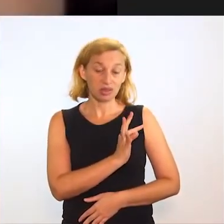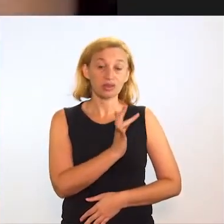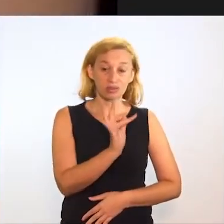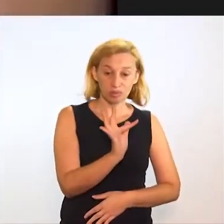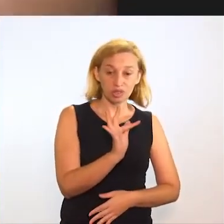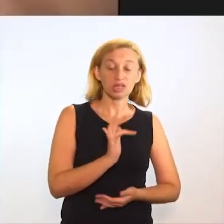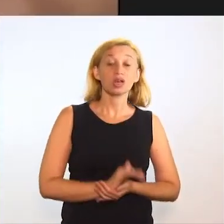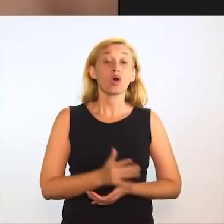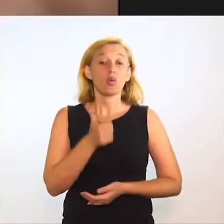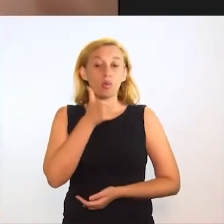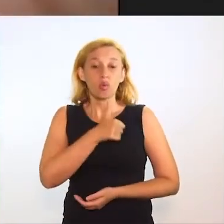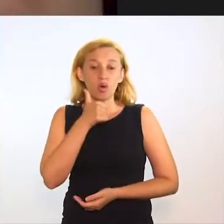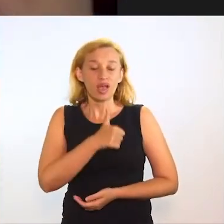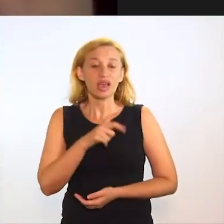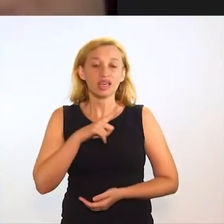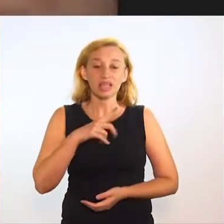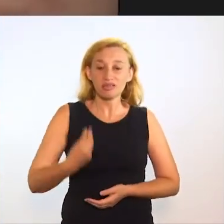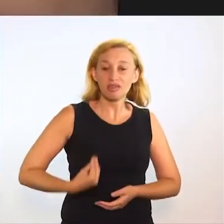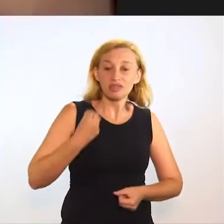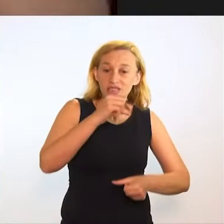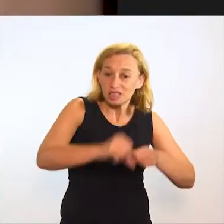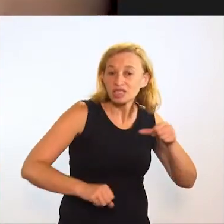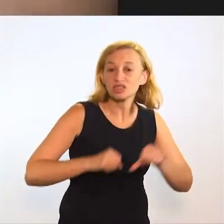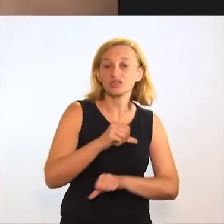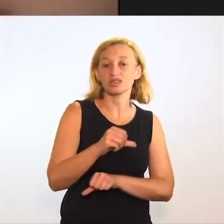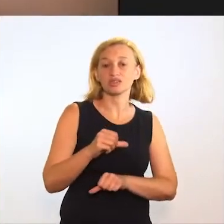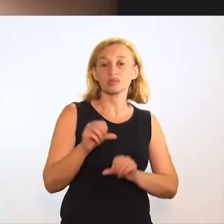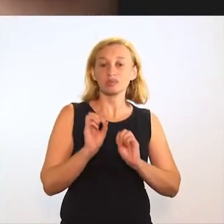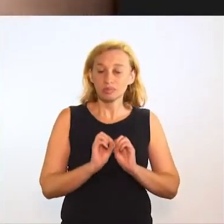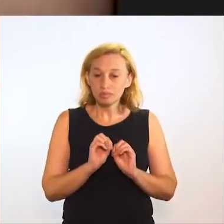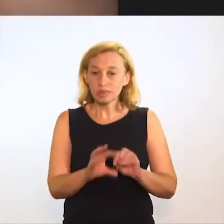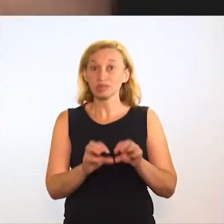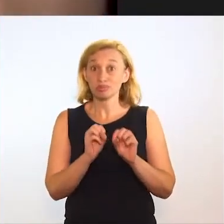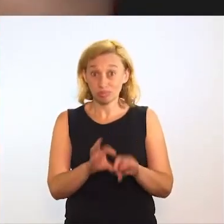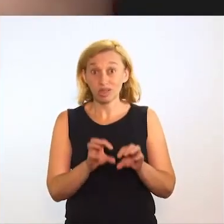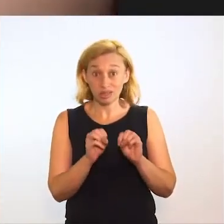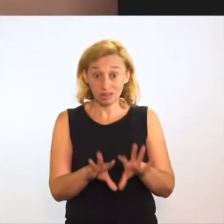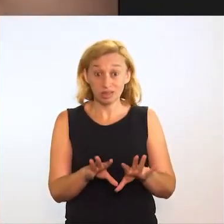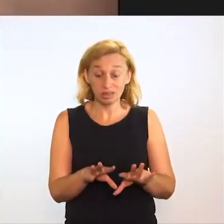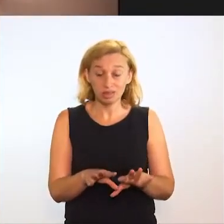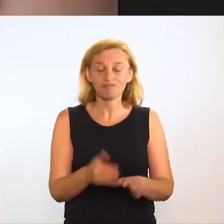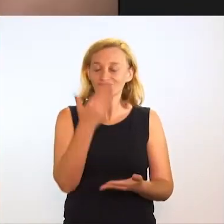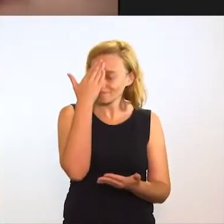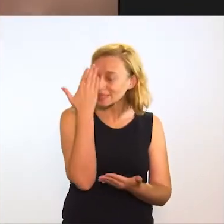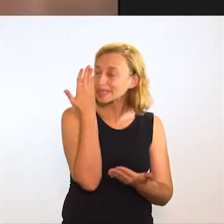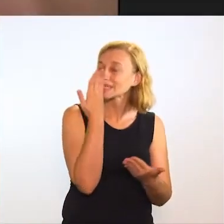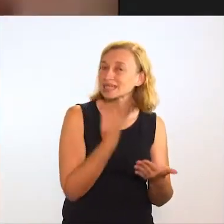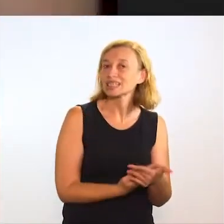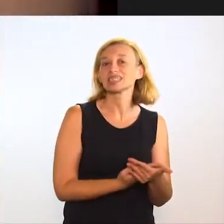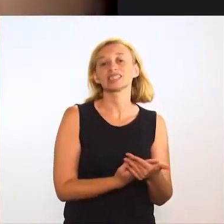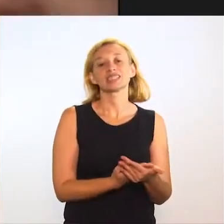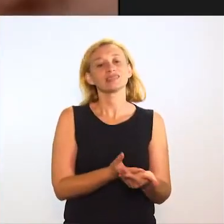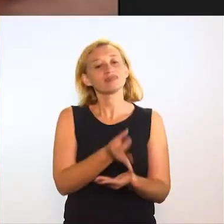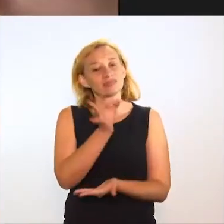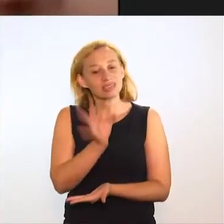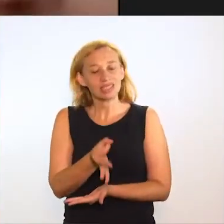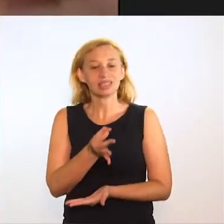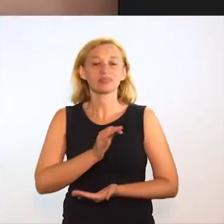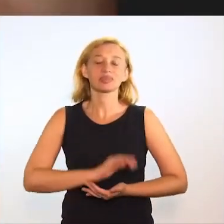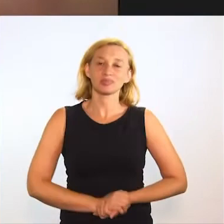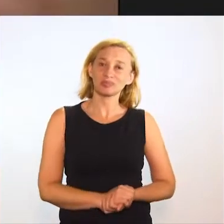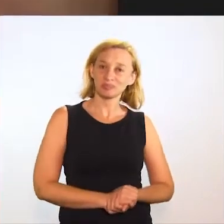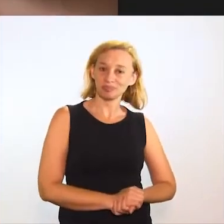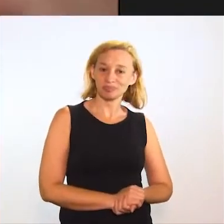Fluminense, uma mulher que teve a vida transformada pela educação e que